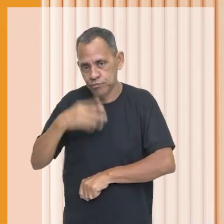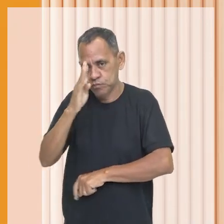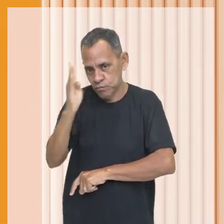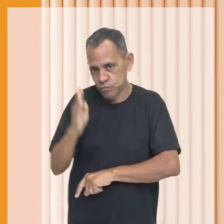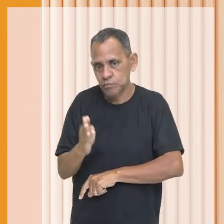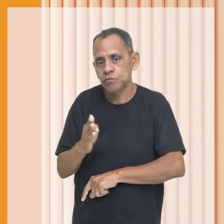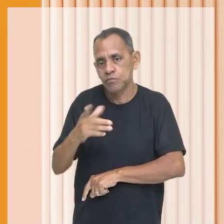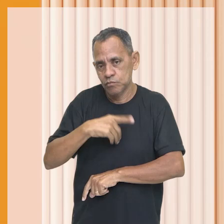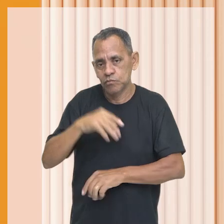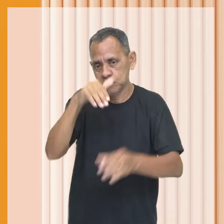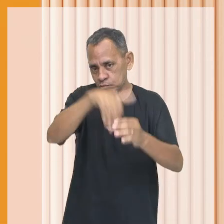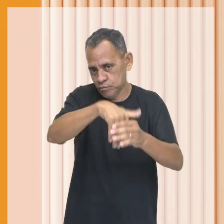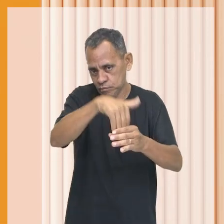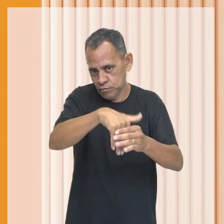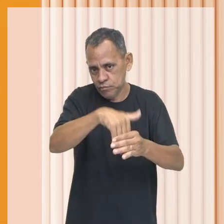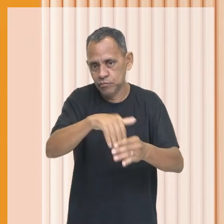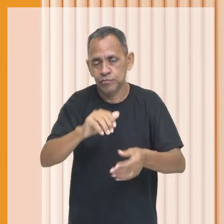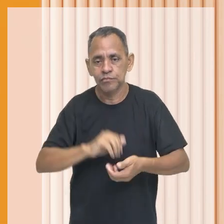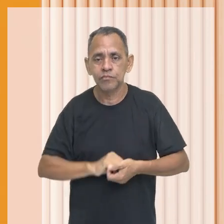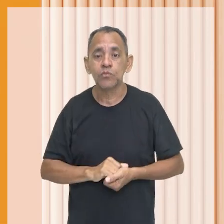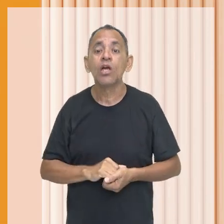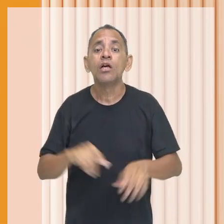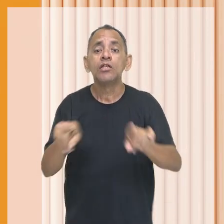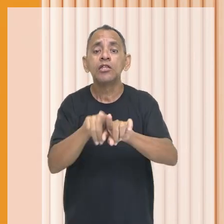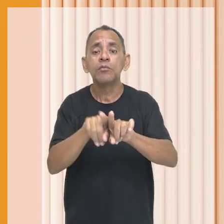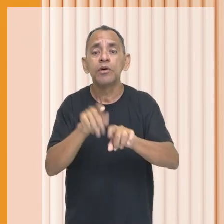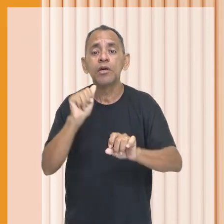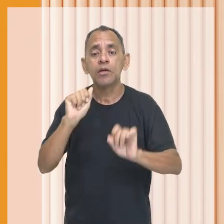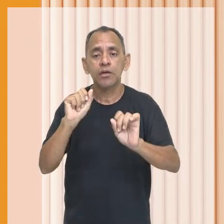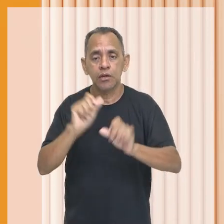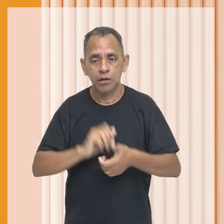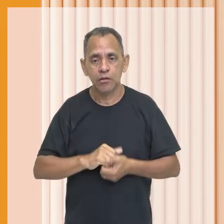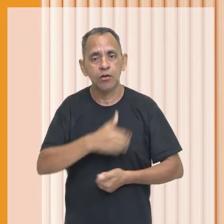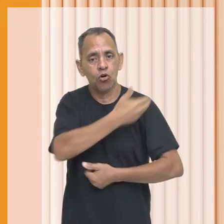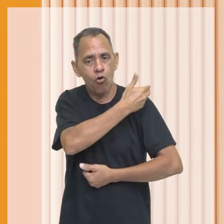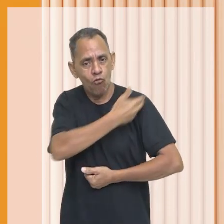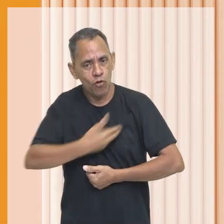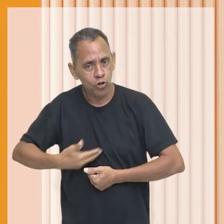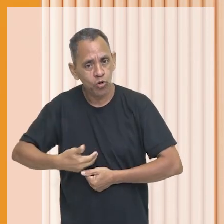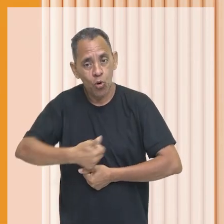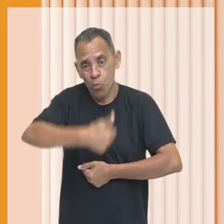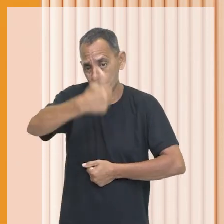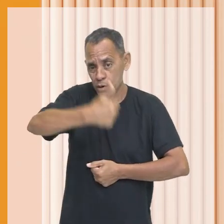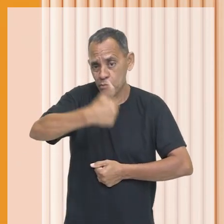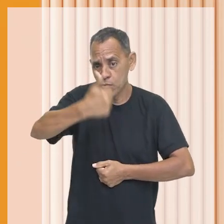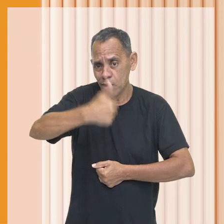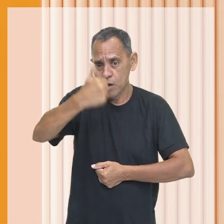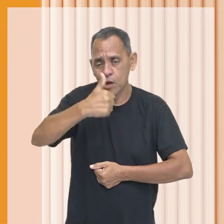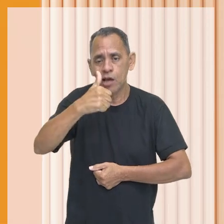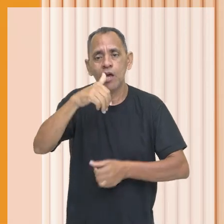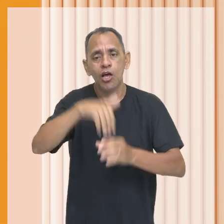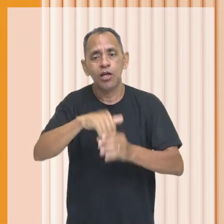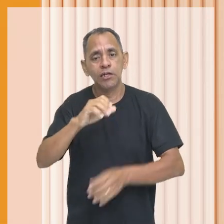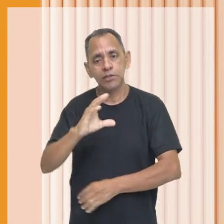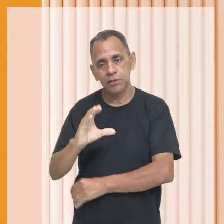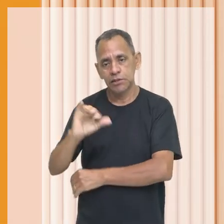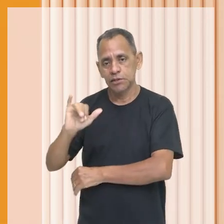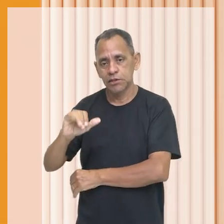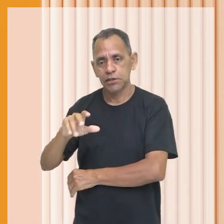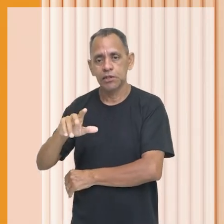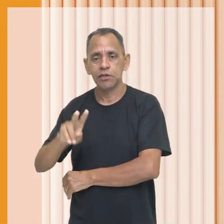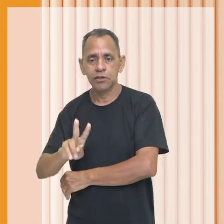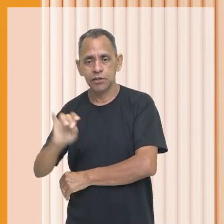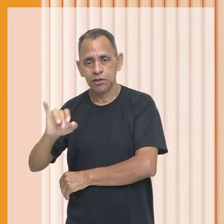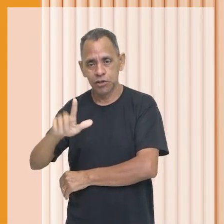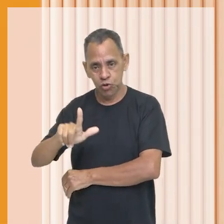a passar por essa questão, ele também é o primeiro governante civil, presidente civil, eleito diretamente. Então,